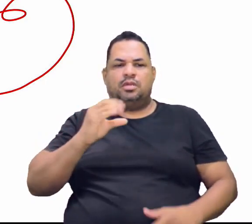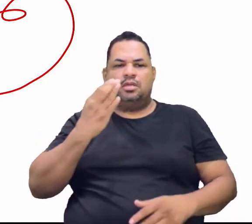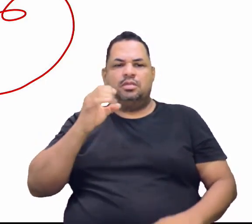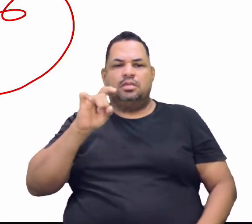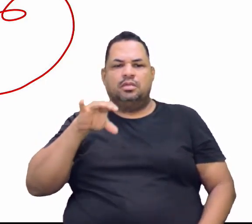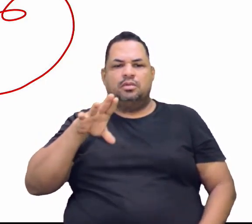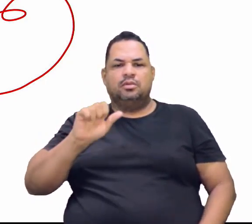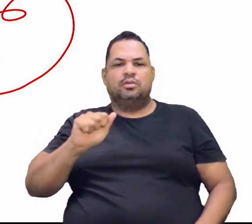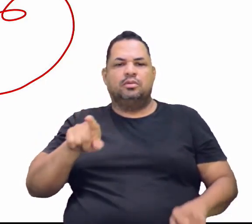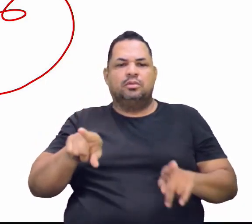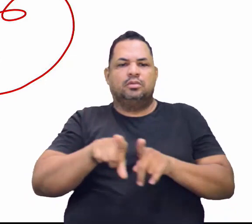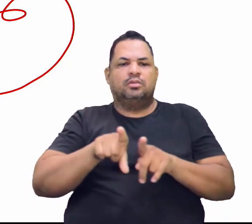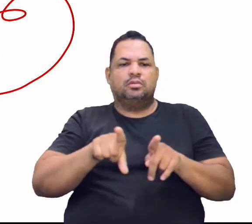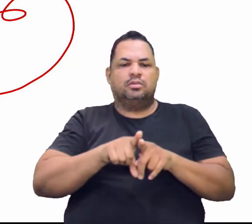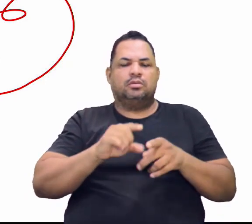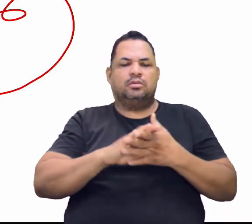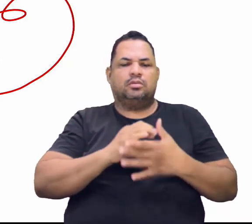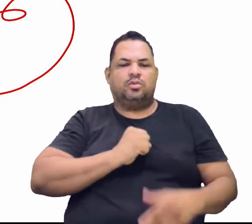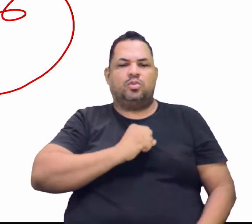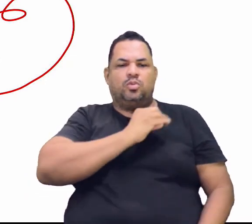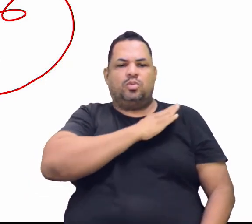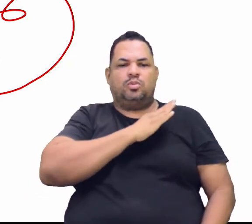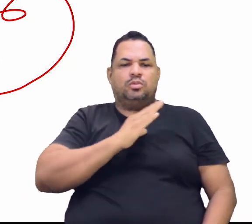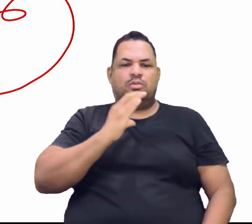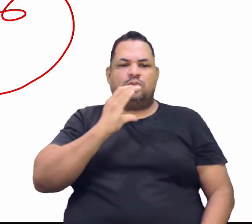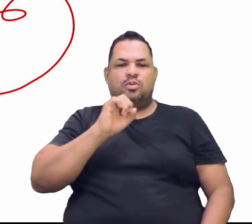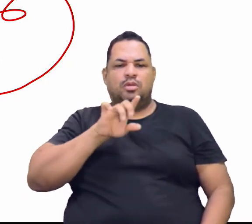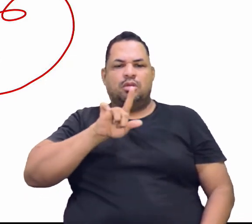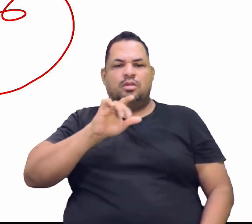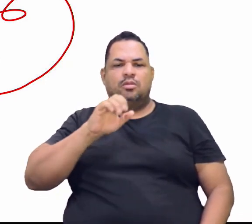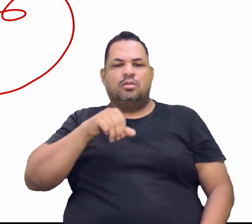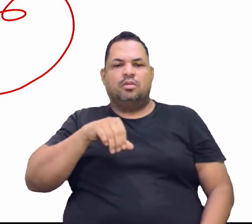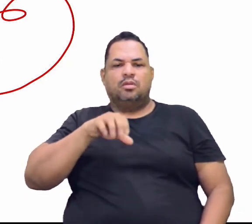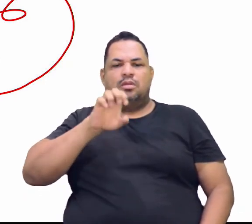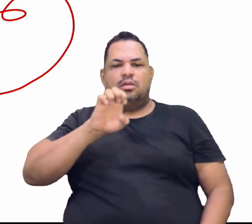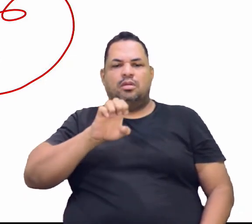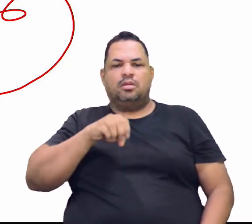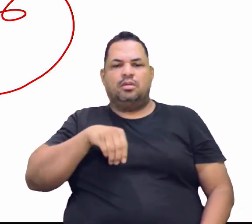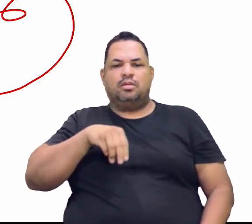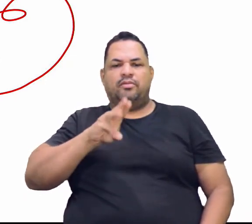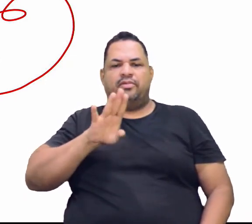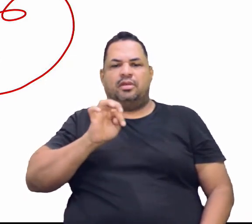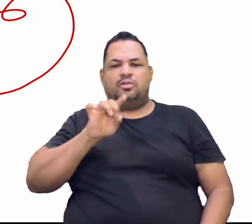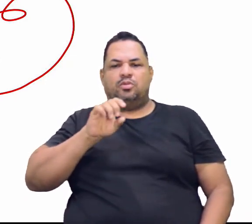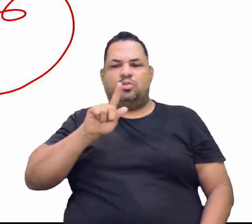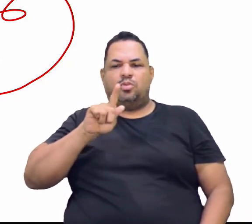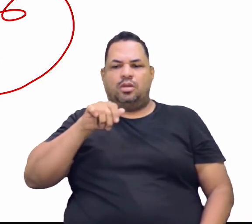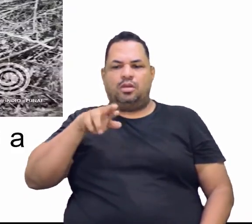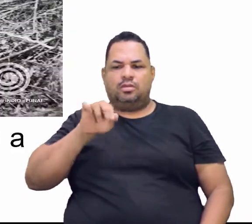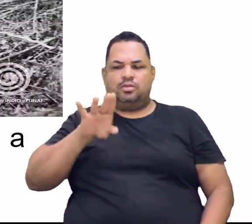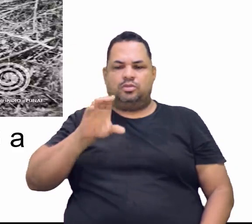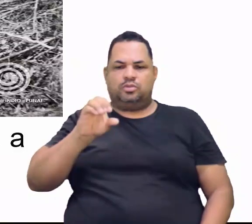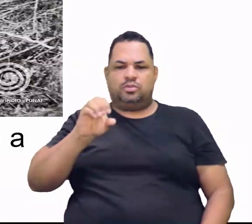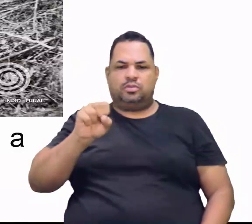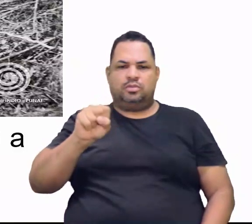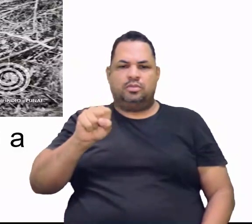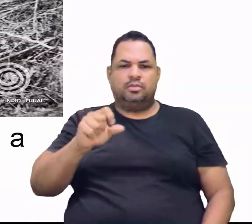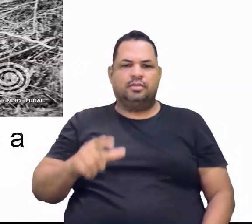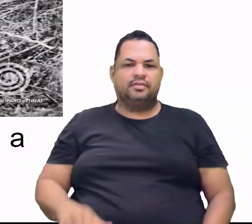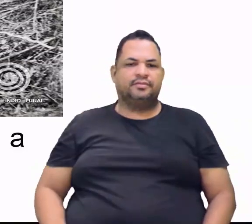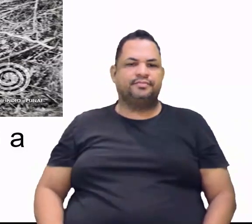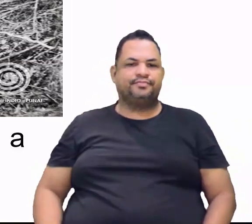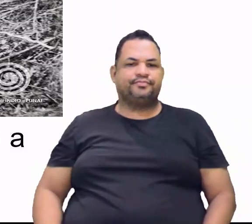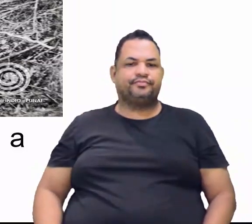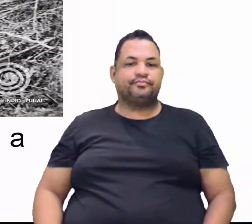Gomes Carneiro. E o coronel Everton Quadros. Então ele aprendeu. Olha essa imagem que eu acabei de falar para